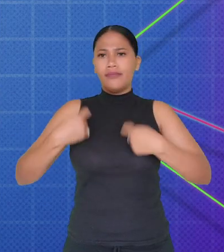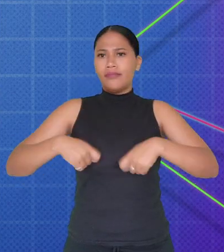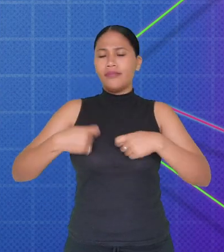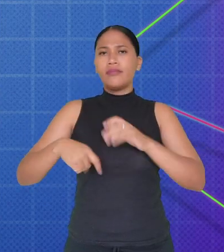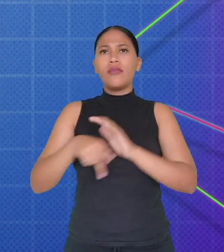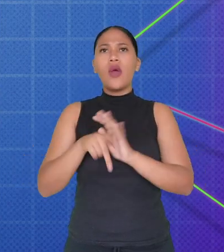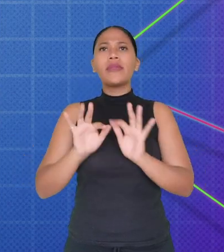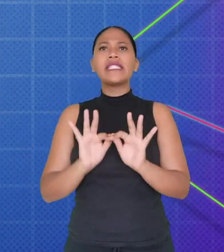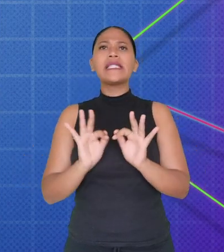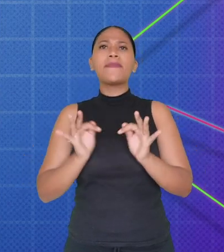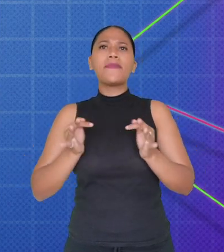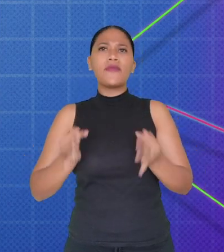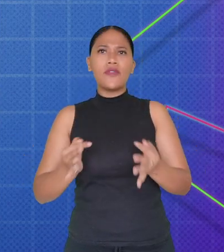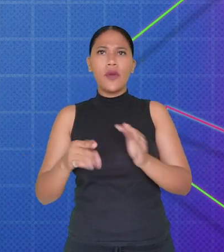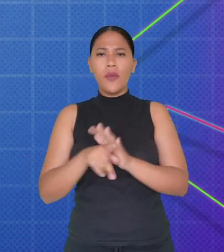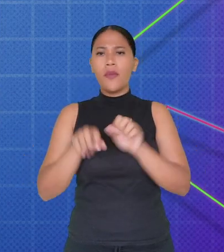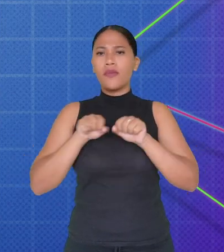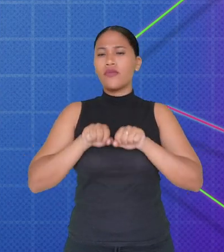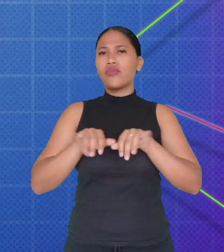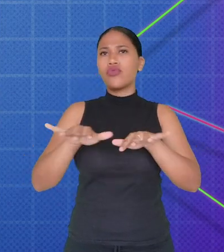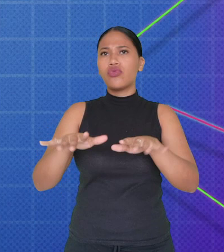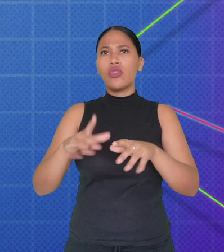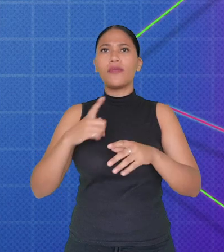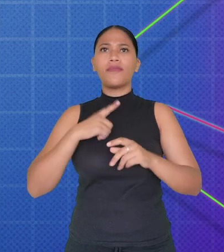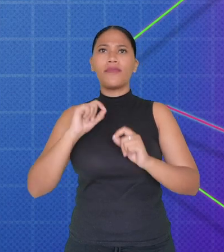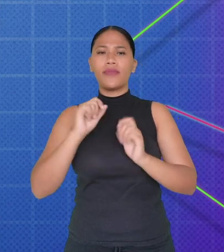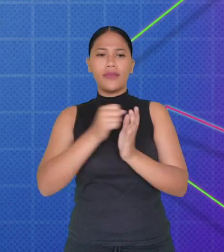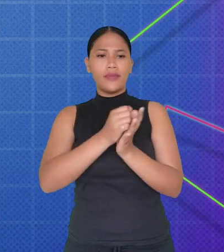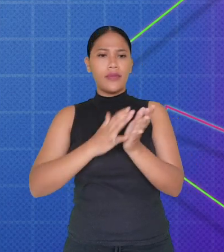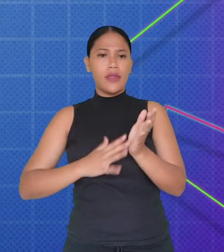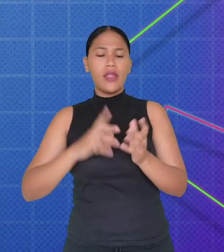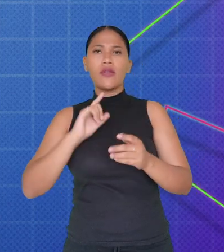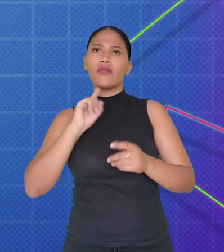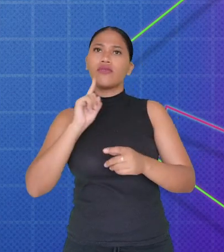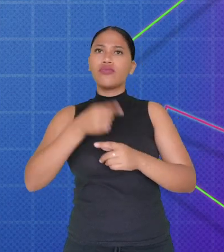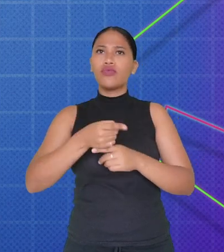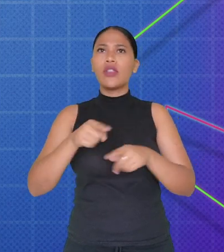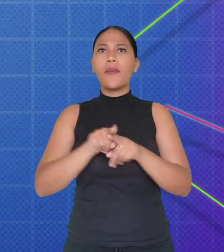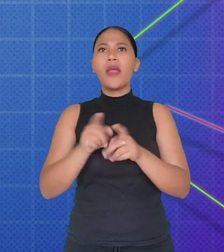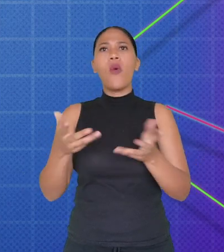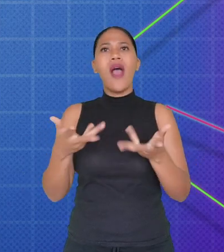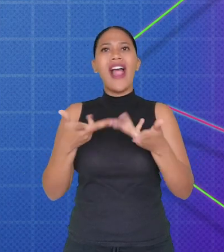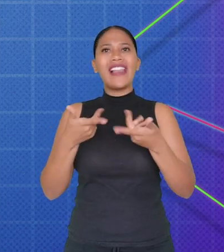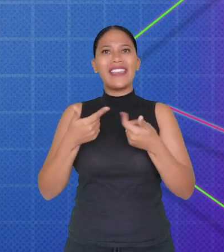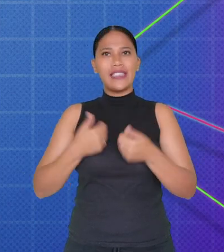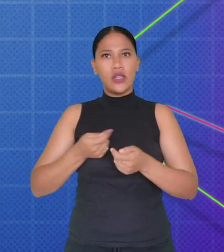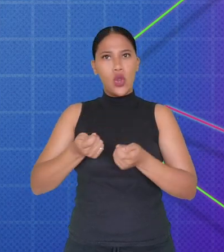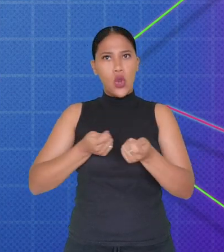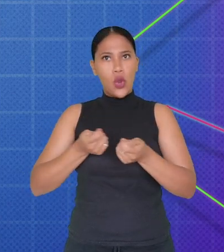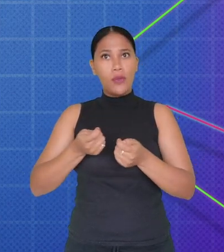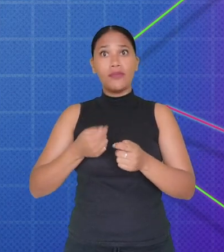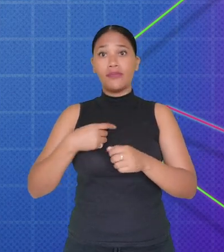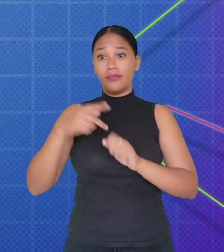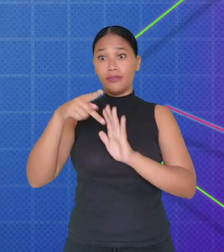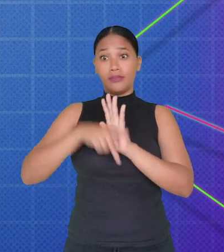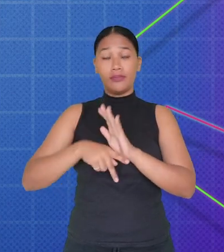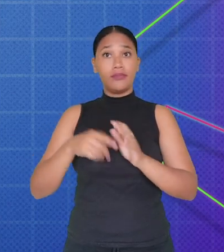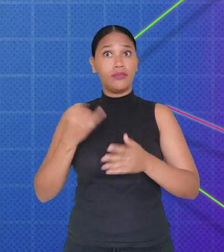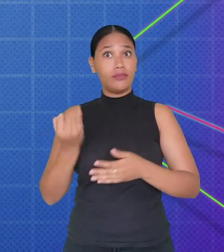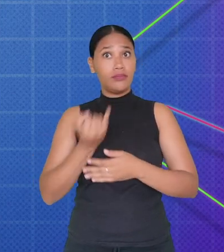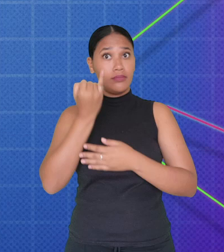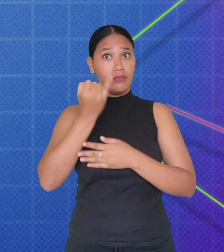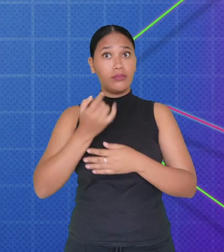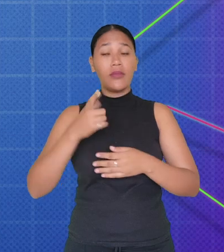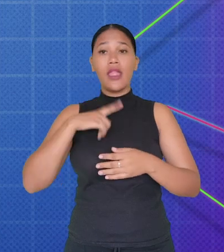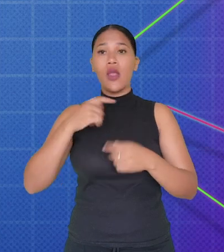essencial para simplificar a distribuição de tarefas e todo o controle de qualidade em grandes projetos